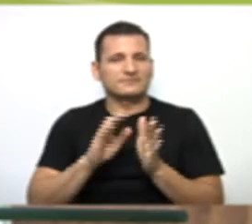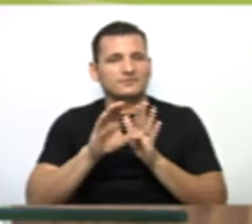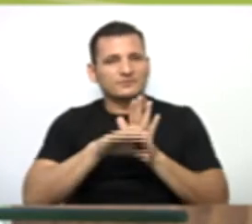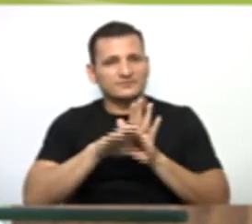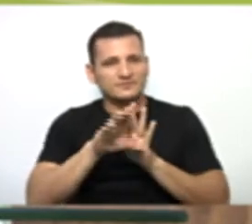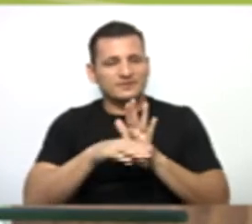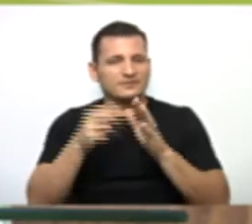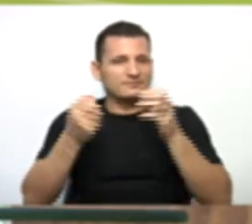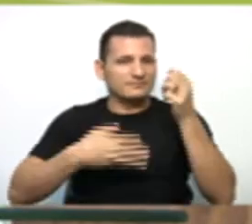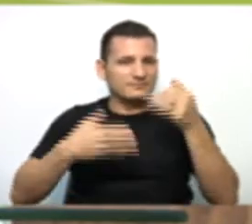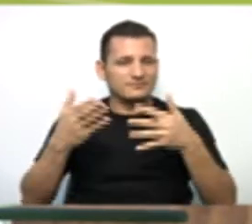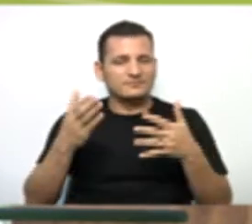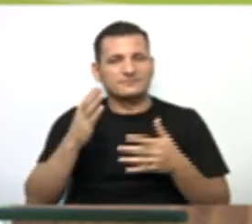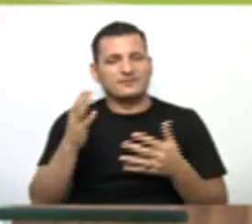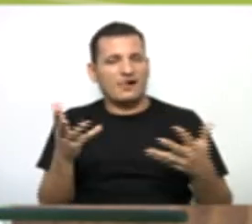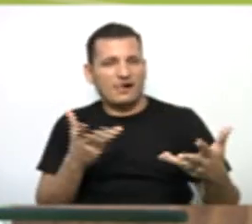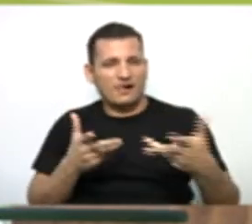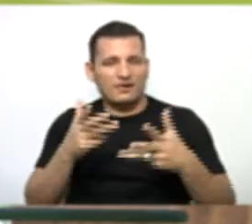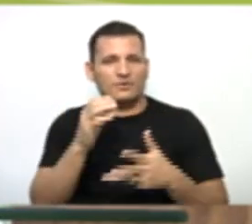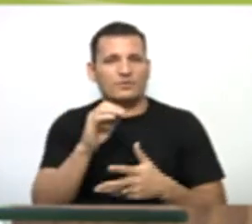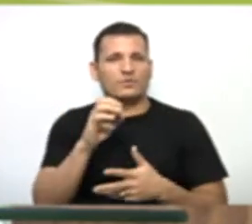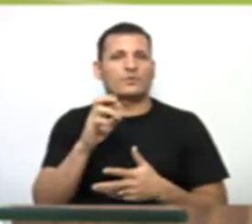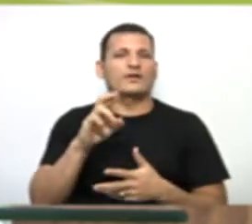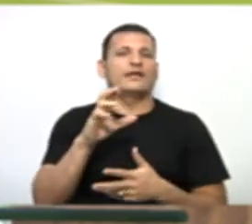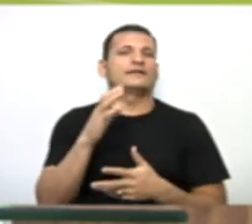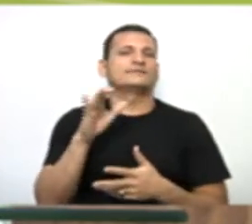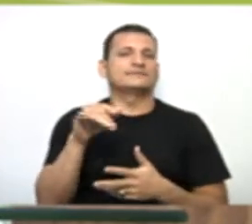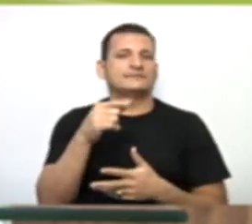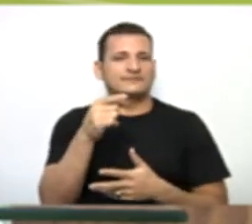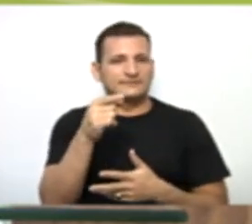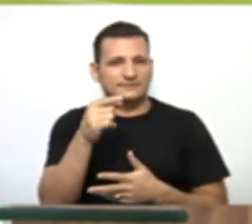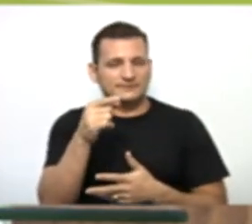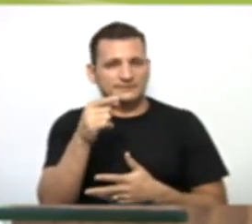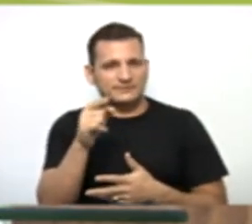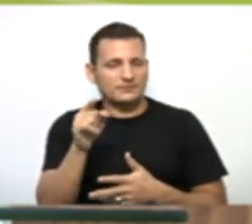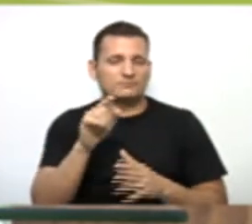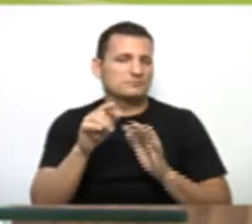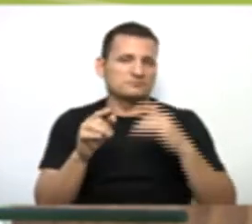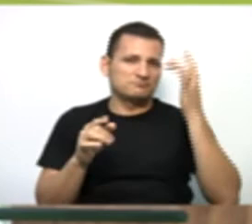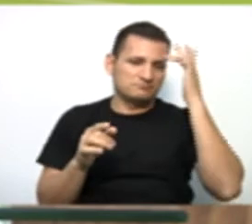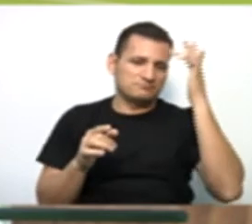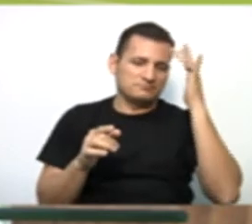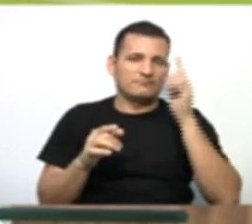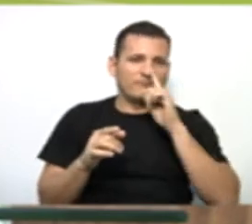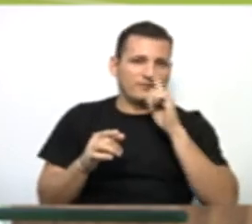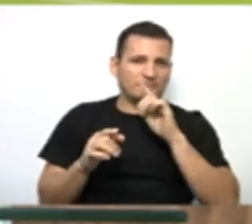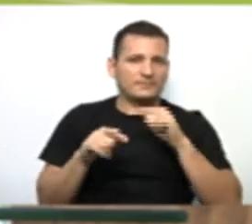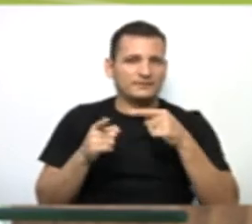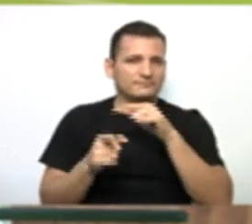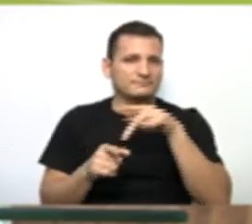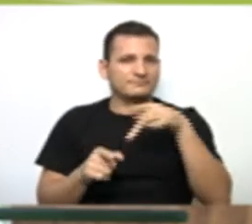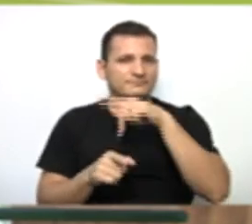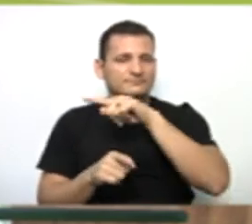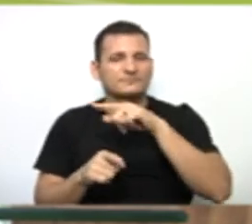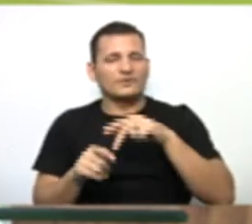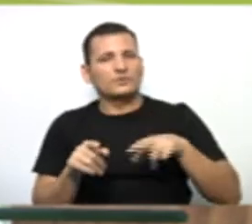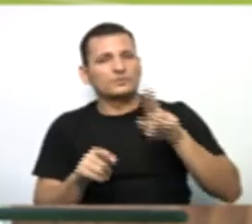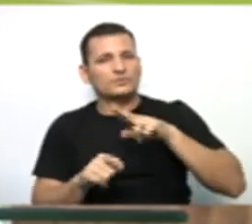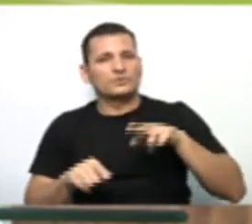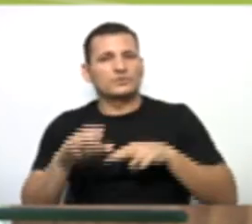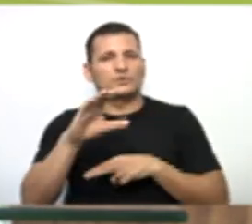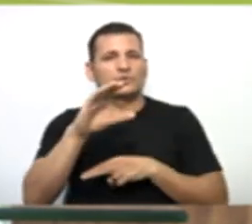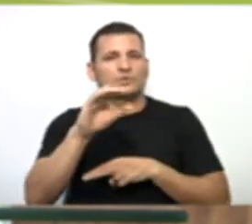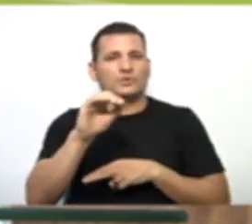de coerção hoje, por uma falha de dicção talvez, não sei, professor, mas o professor usou a palavra coesão.